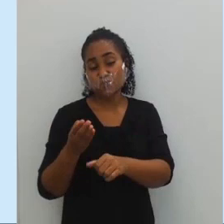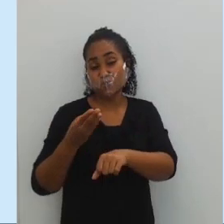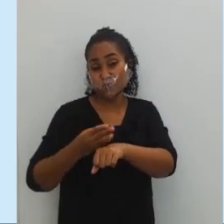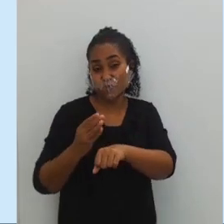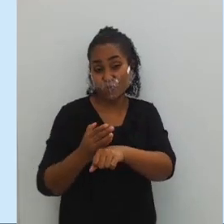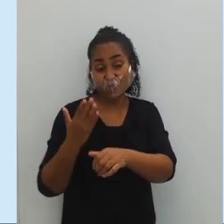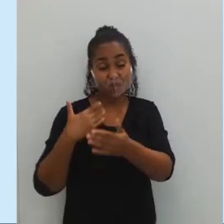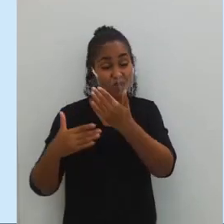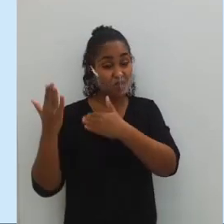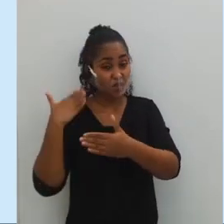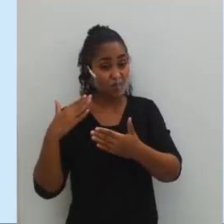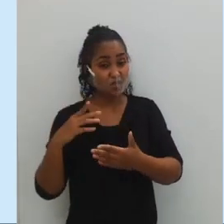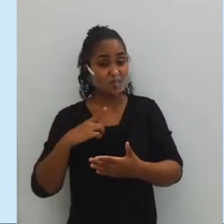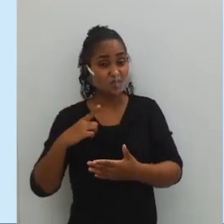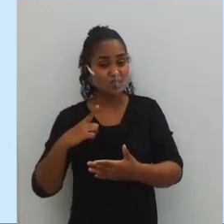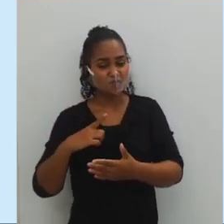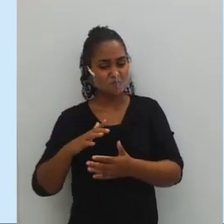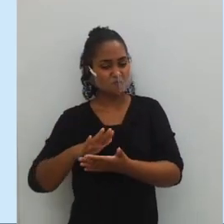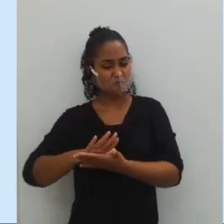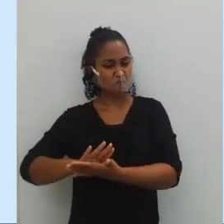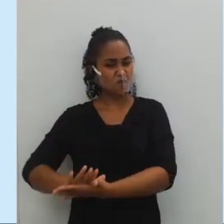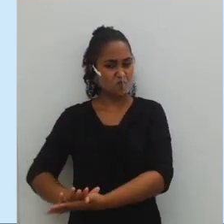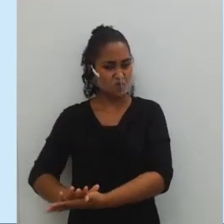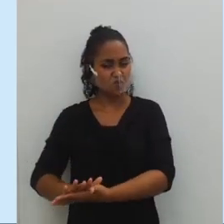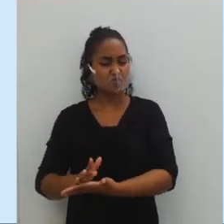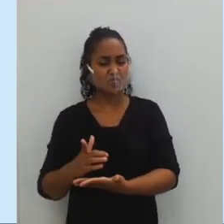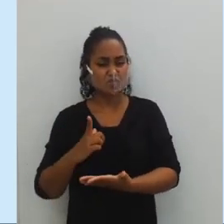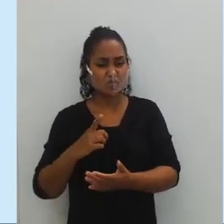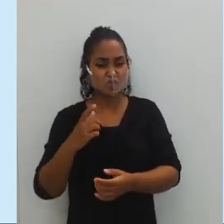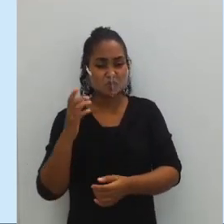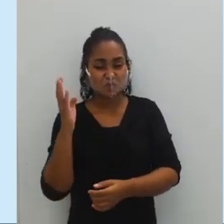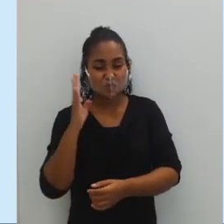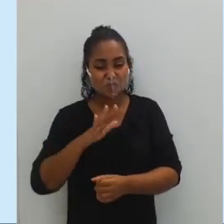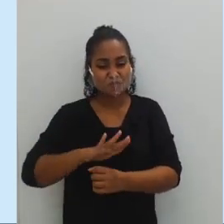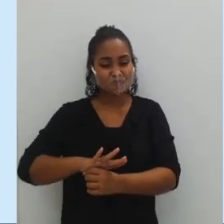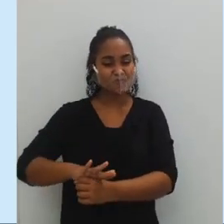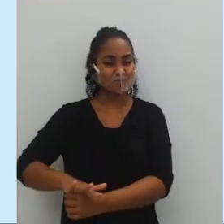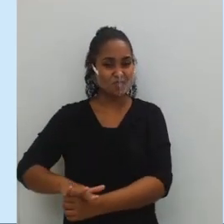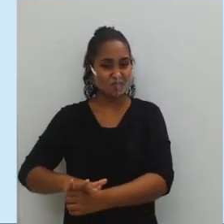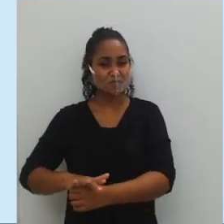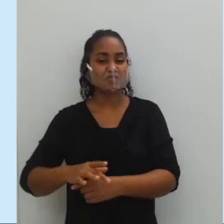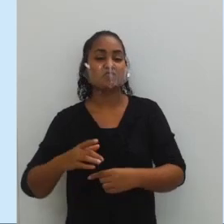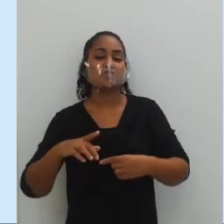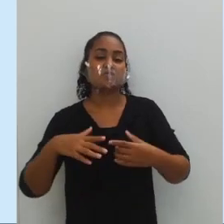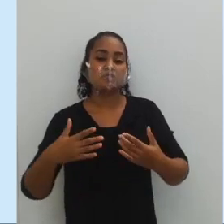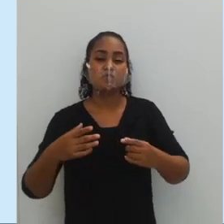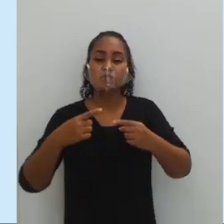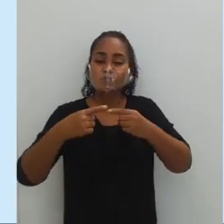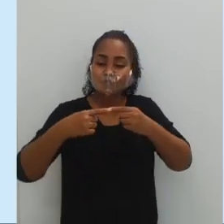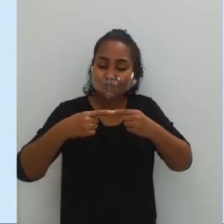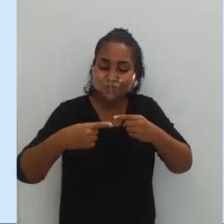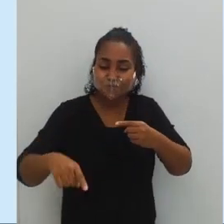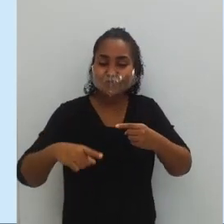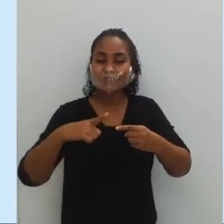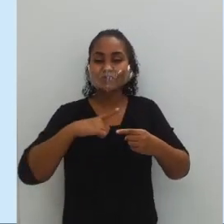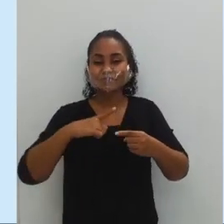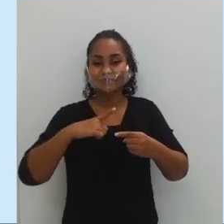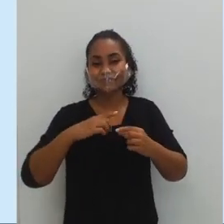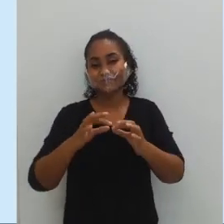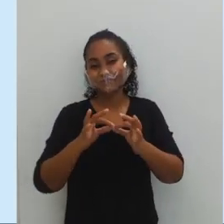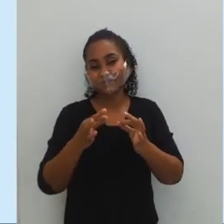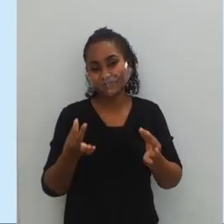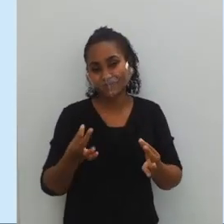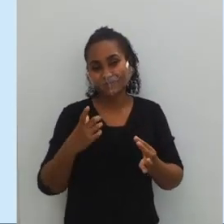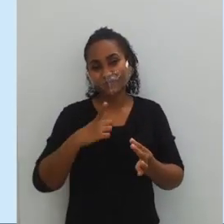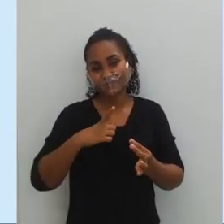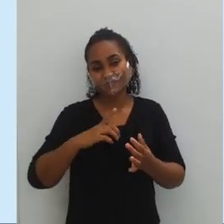branca naquela época, condenou a capoeira como crime e ficava proibida. Isso por